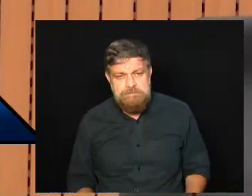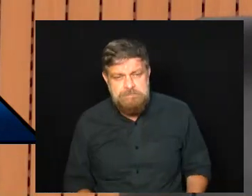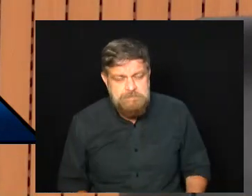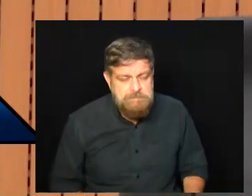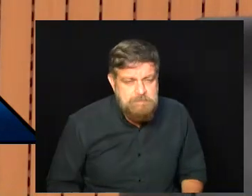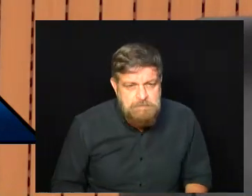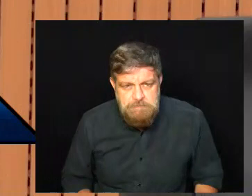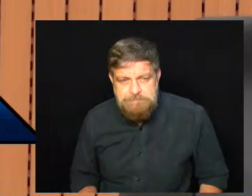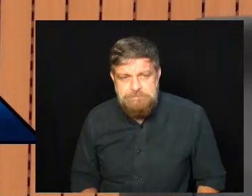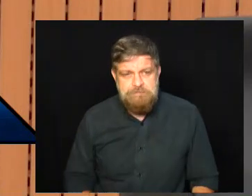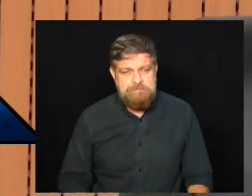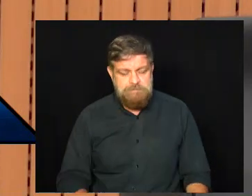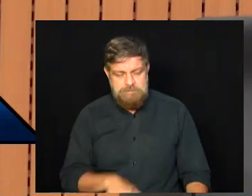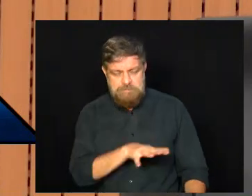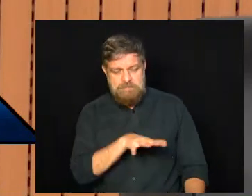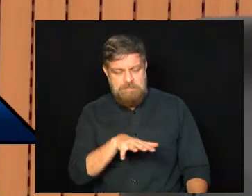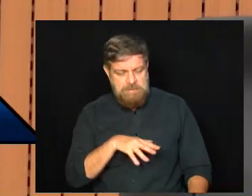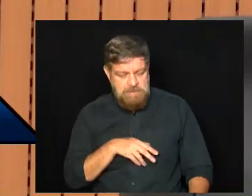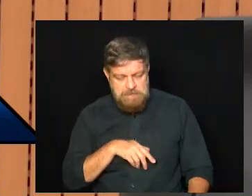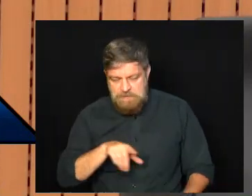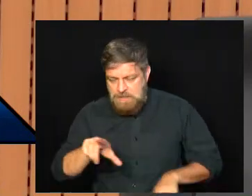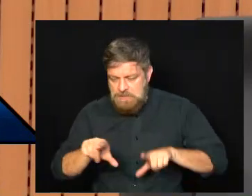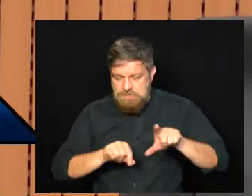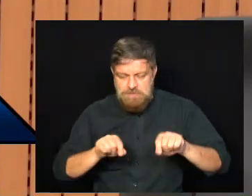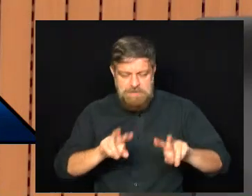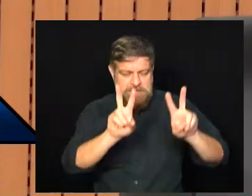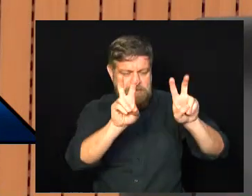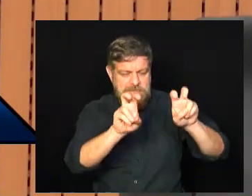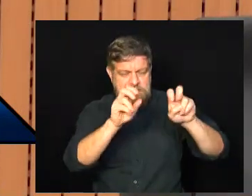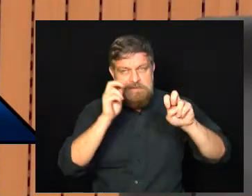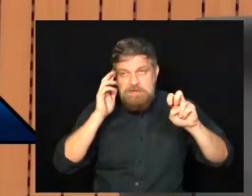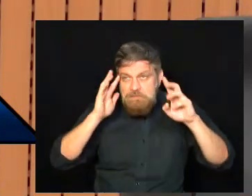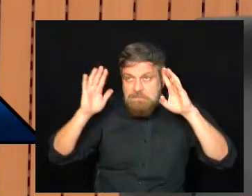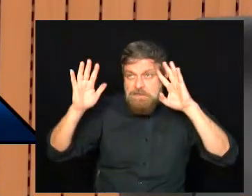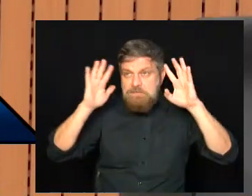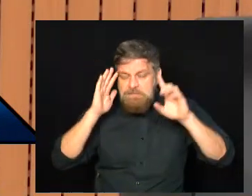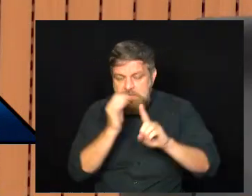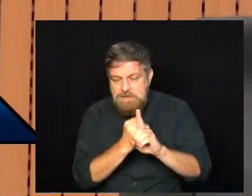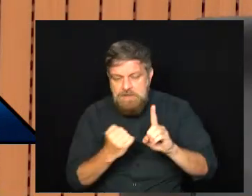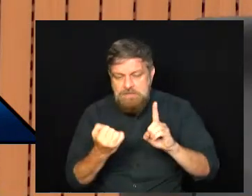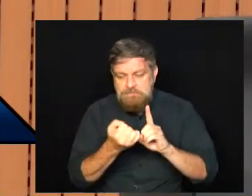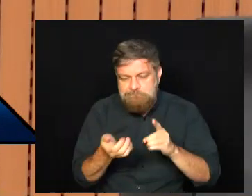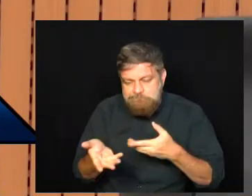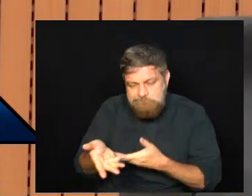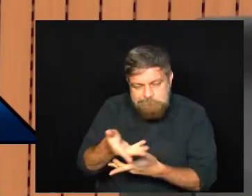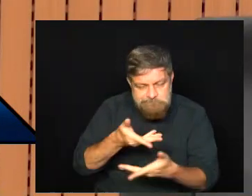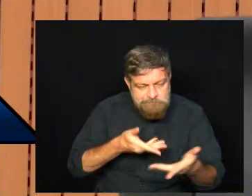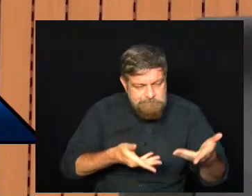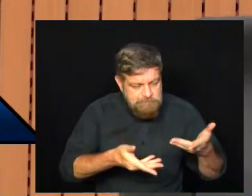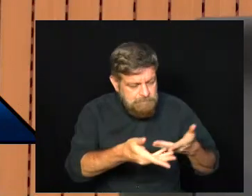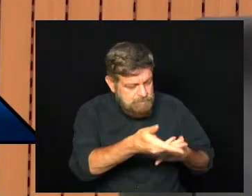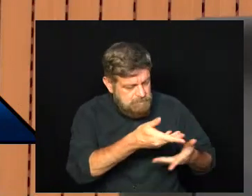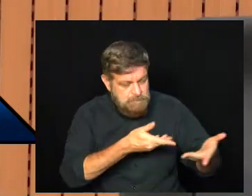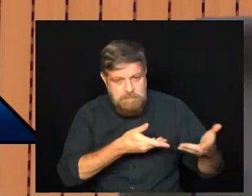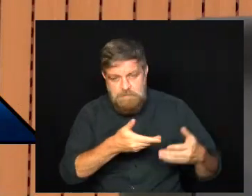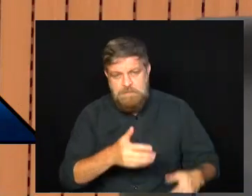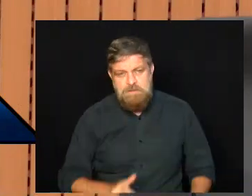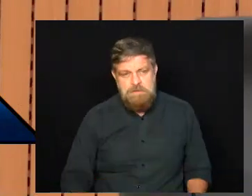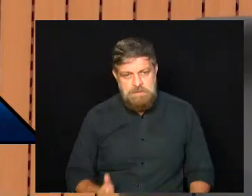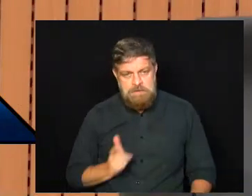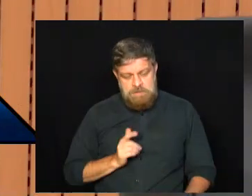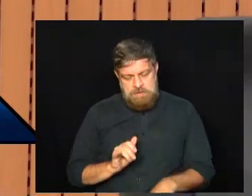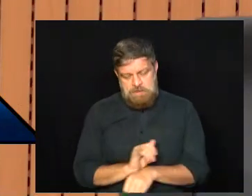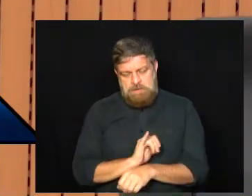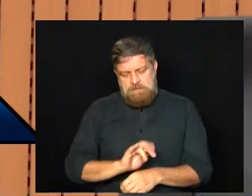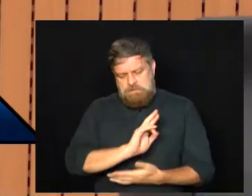a riqueza que ele traz de escolher o tema, da socialização que ele traz para as crianças e tantas outras coisas,